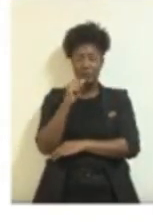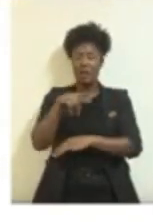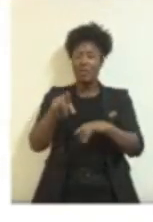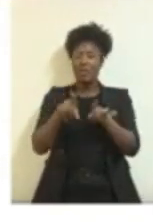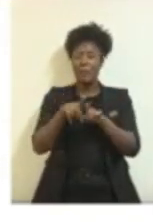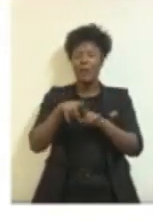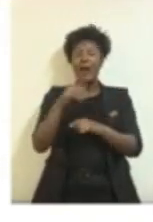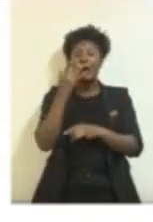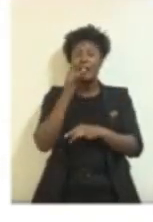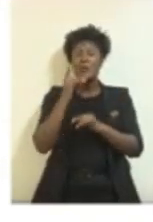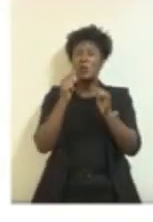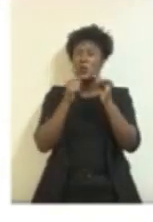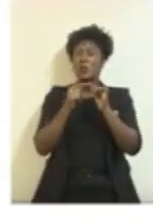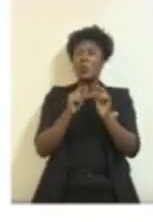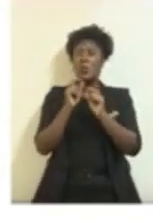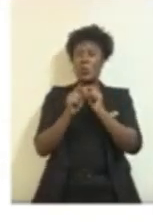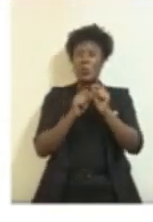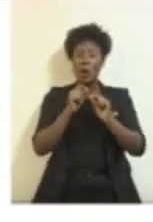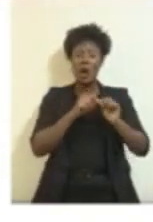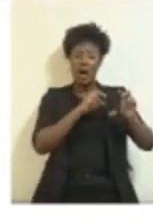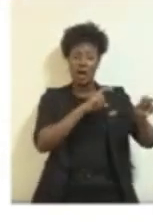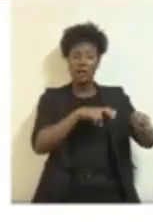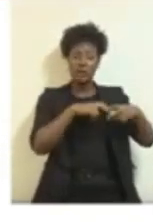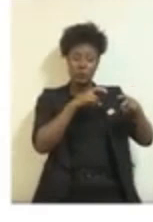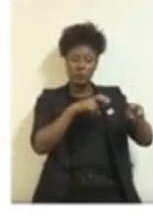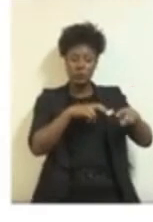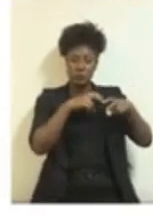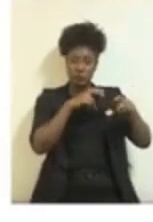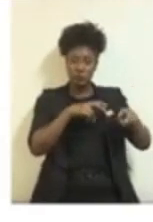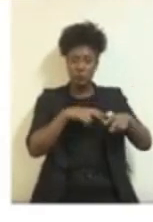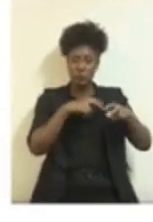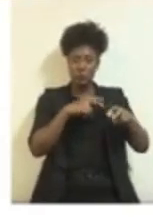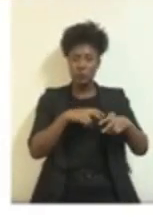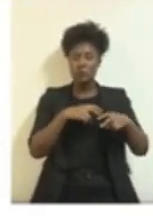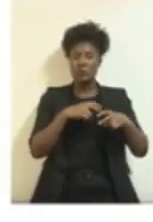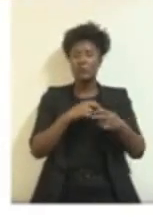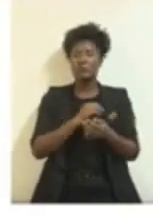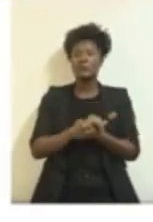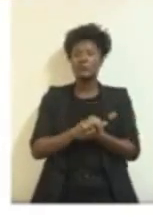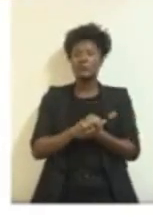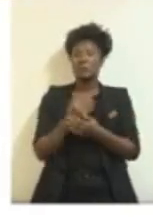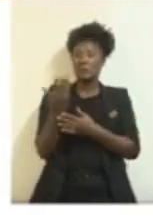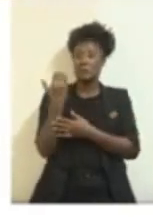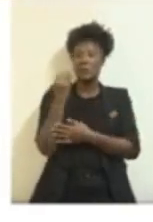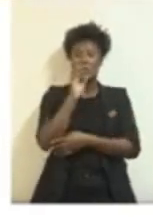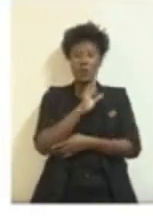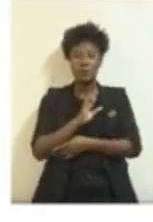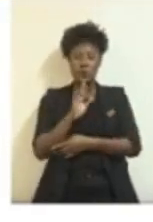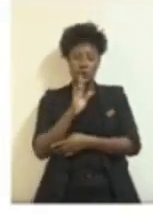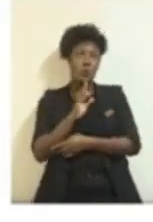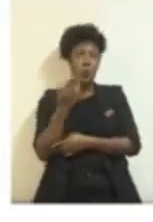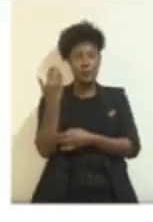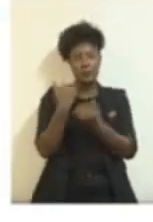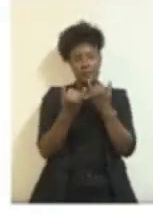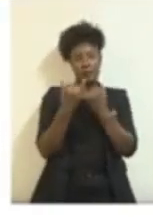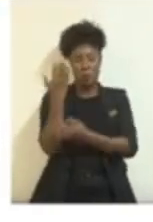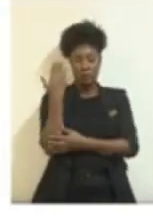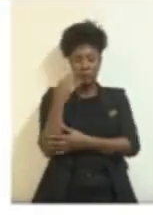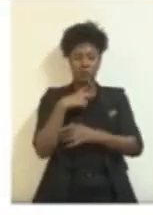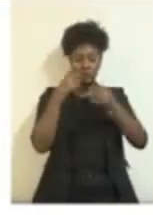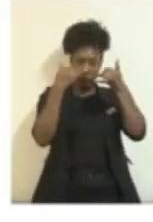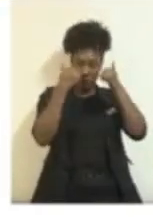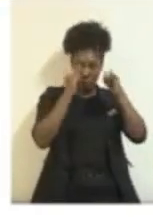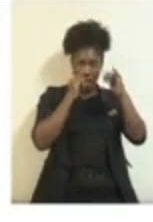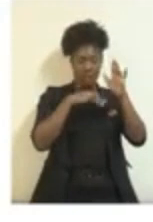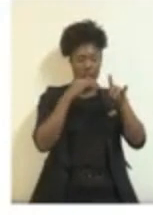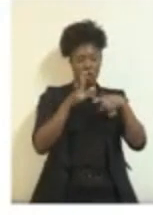que tinham histórico de agricultura e, após um abandono, voltou a ser campo. Alguém botou gado de novo e voltou um campo. A gente nota, não voltou a